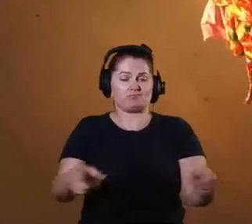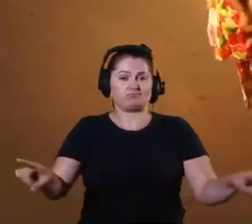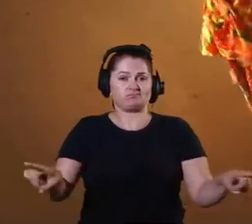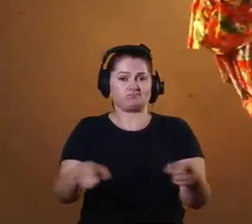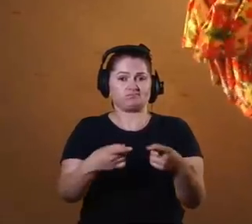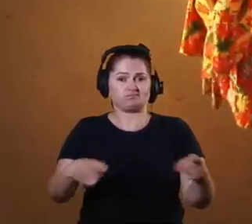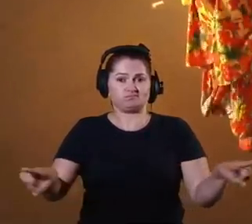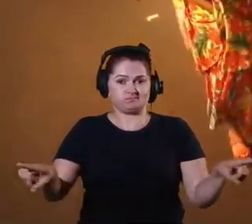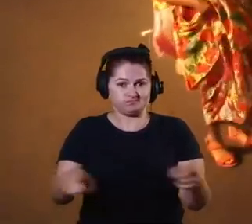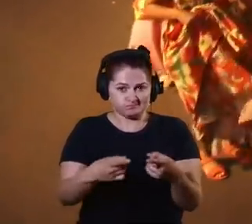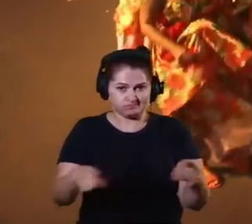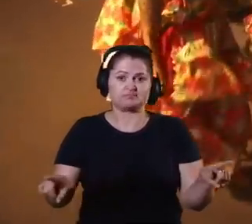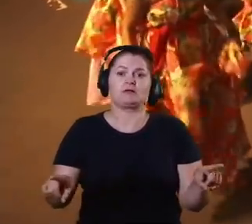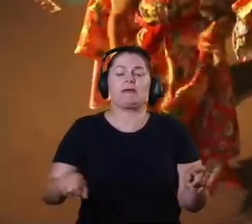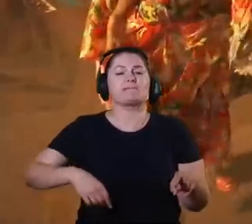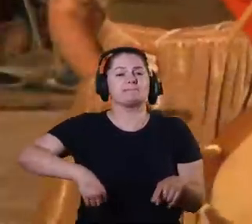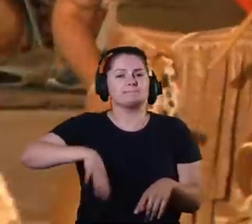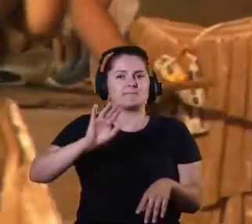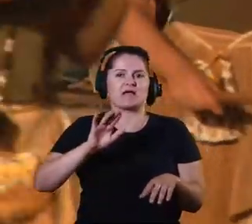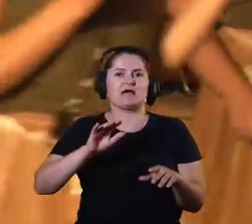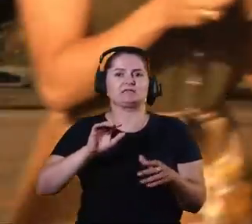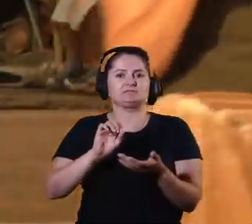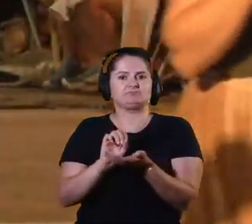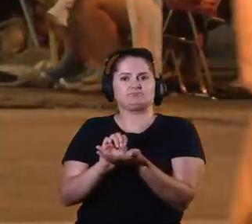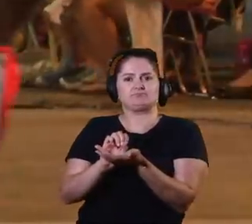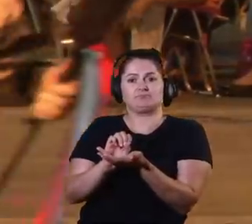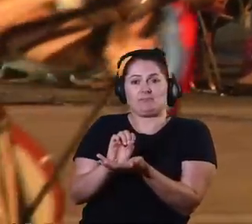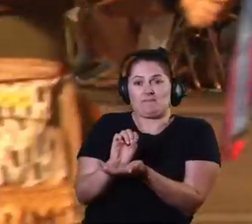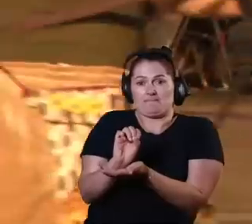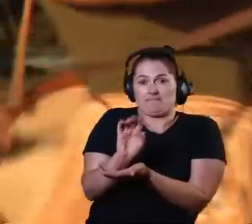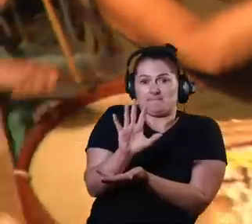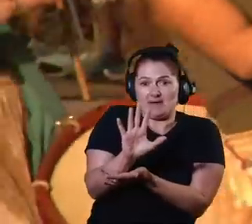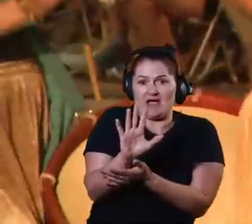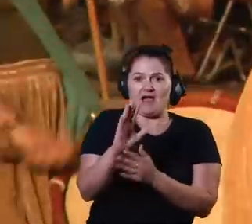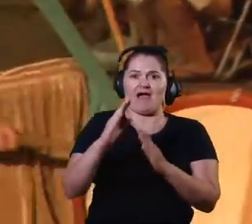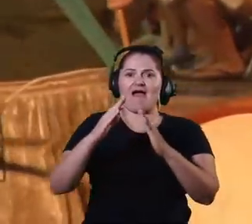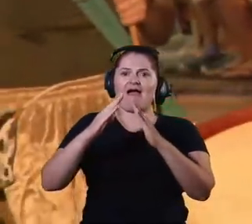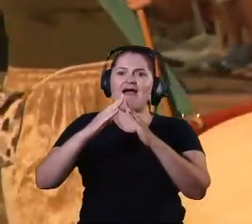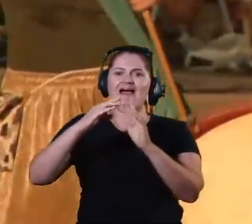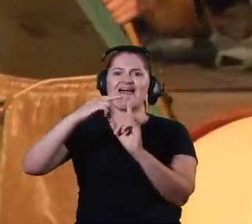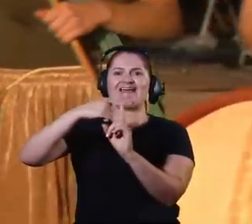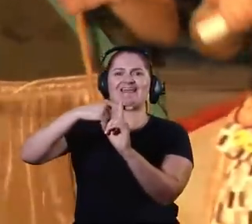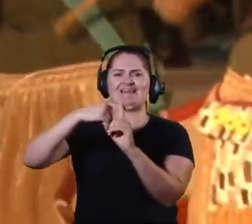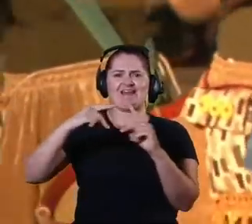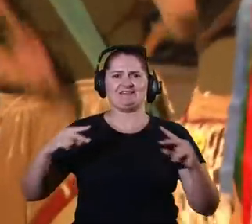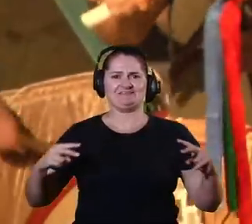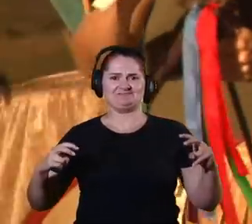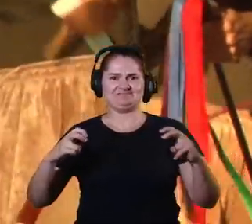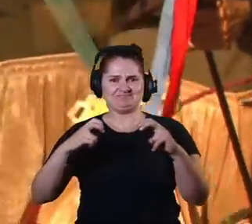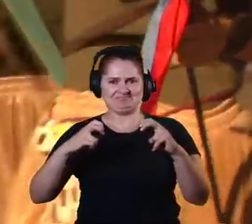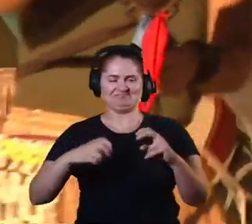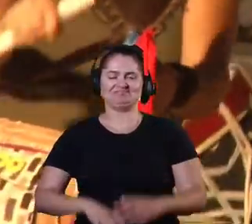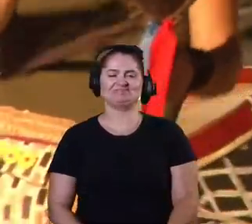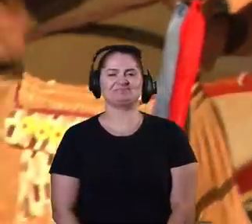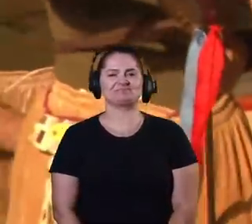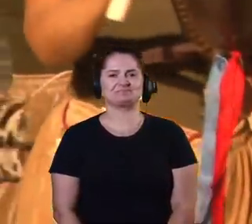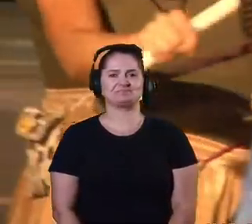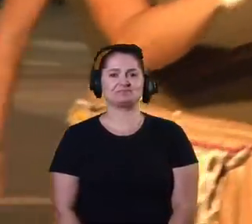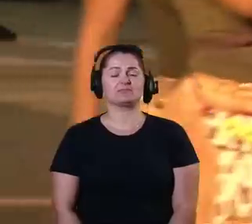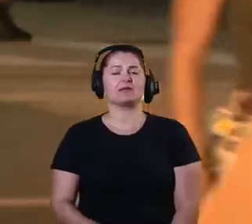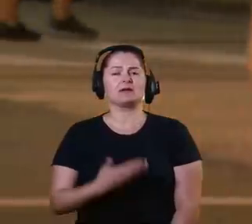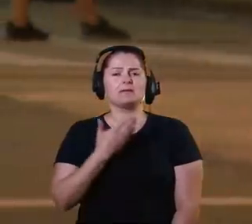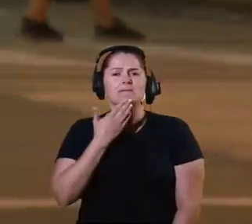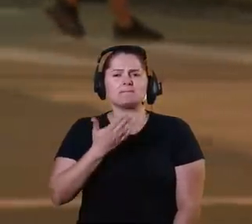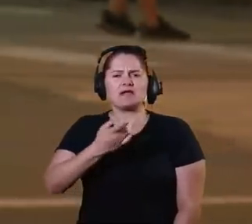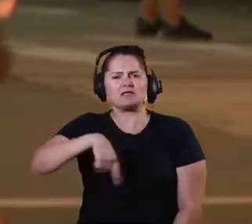para a projeção que será feita daqui para frente junto à Catedral Diocesana. Eu peço a sua